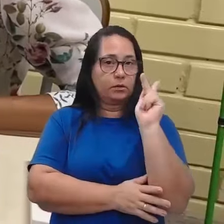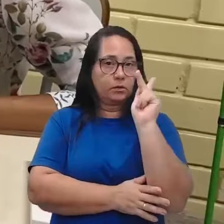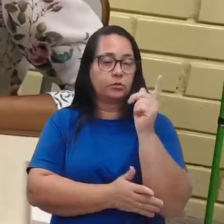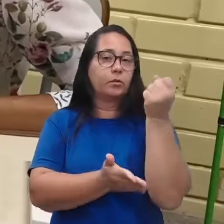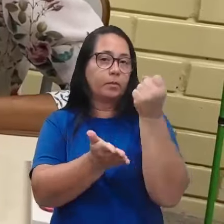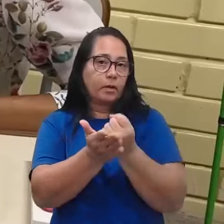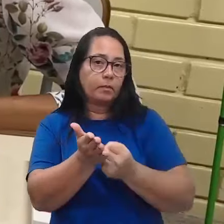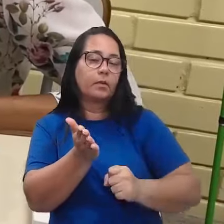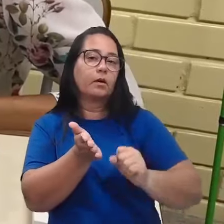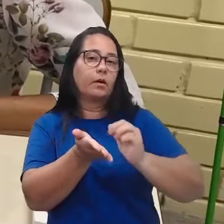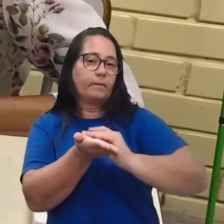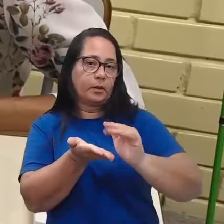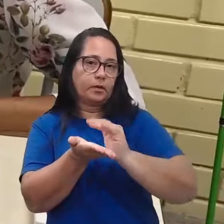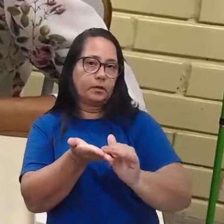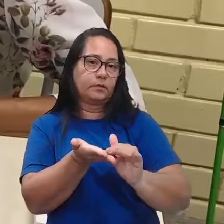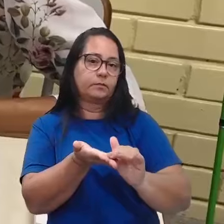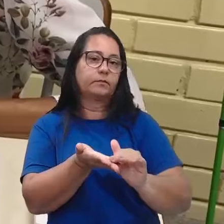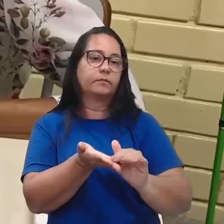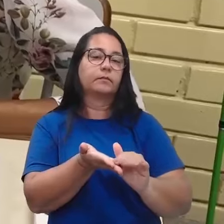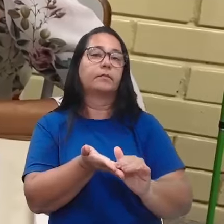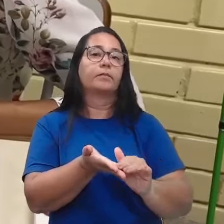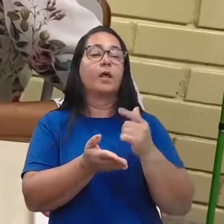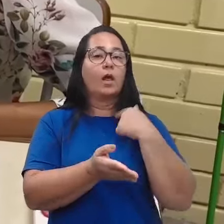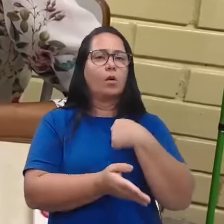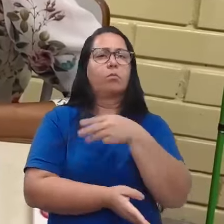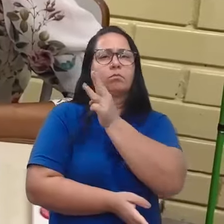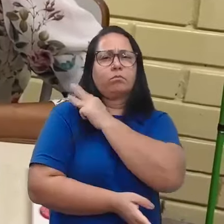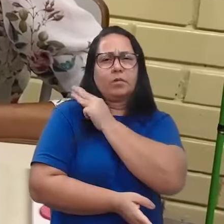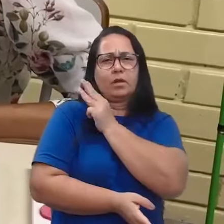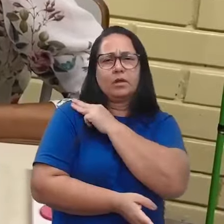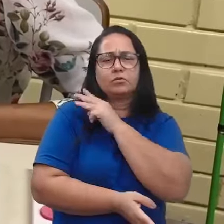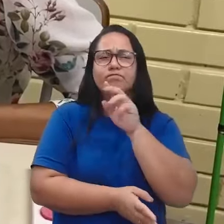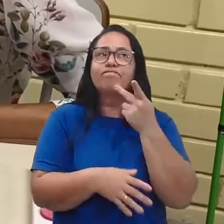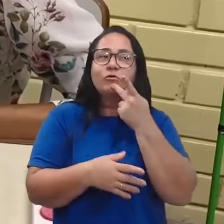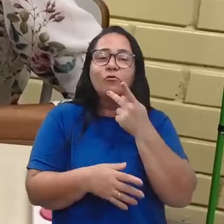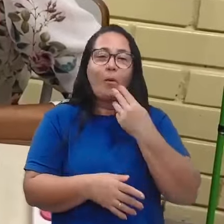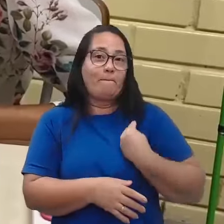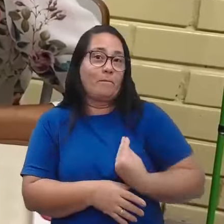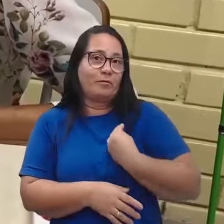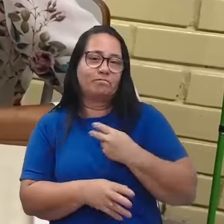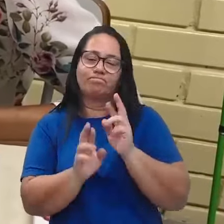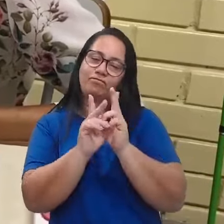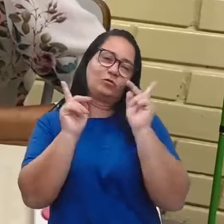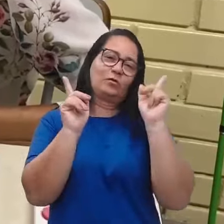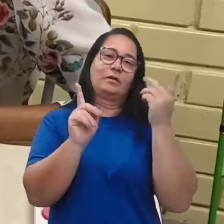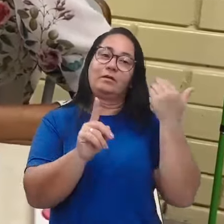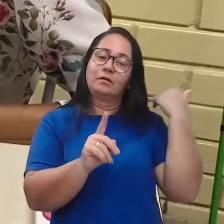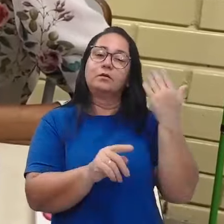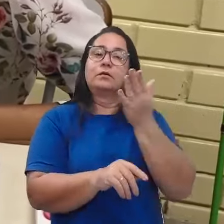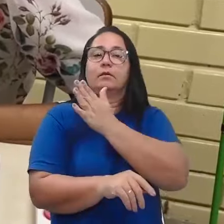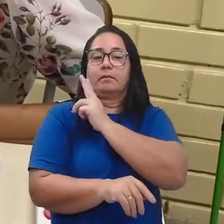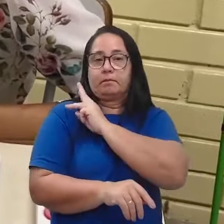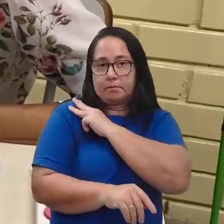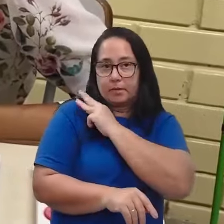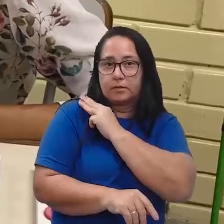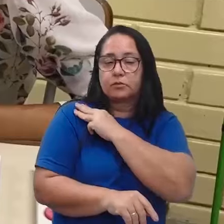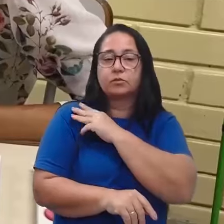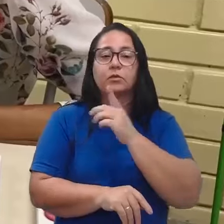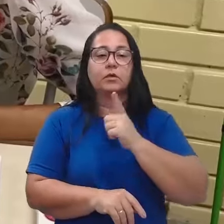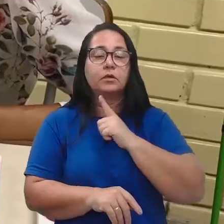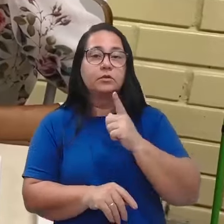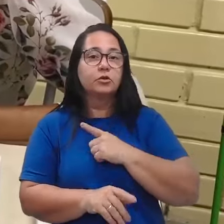entendi, perfeito. Quando eu estudava no ensino médio, é por isso que eu digo que a nossa vida, ela é uma caixinha de surpresas, né? Quando eu estudava no ensino médio, eu